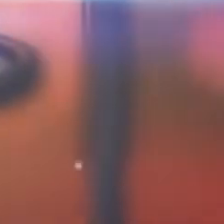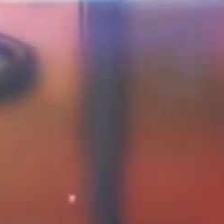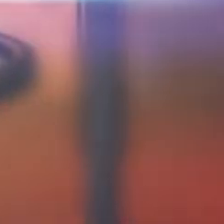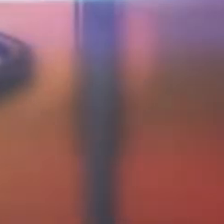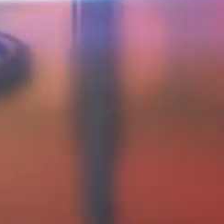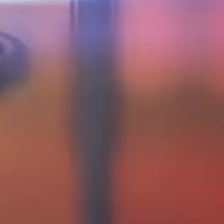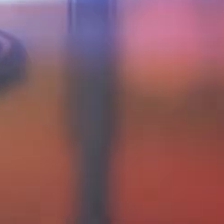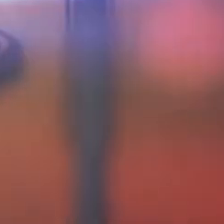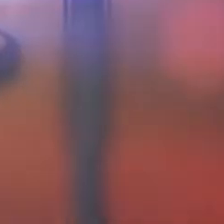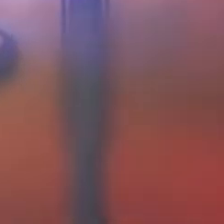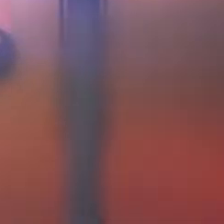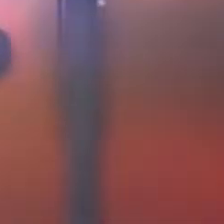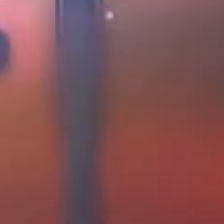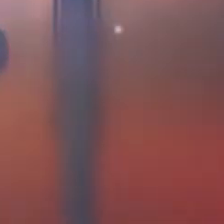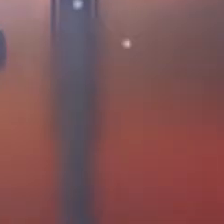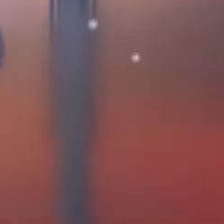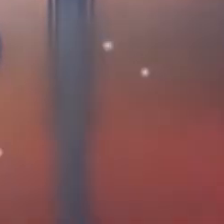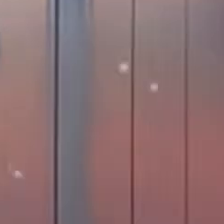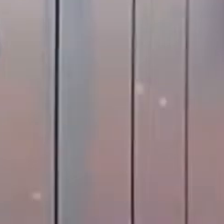a